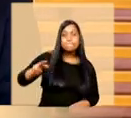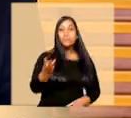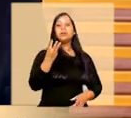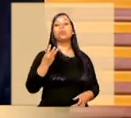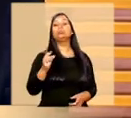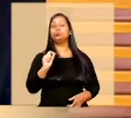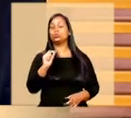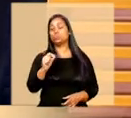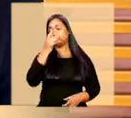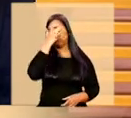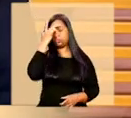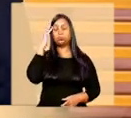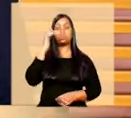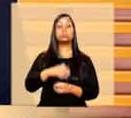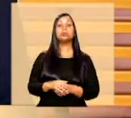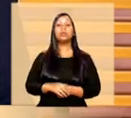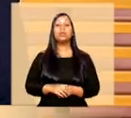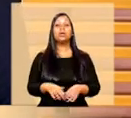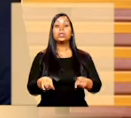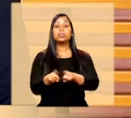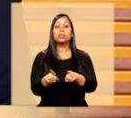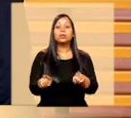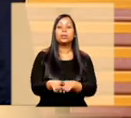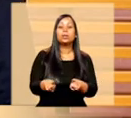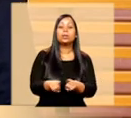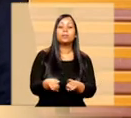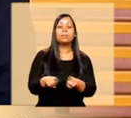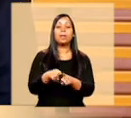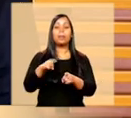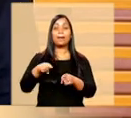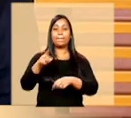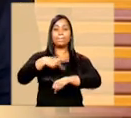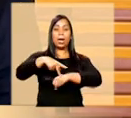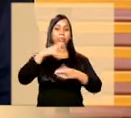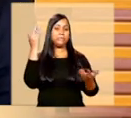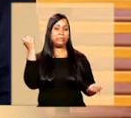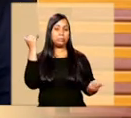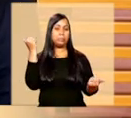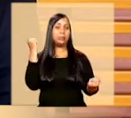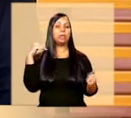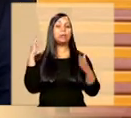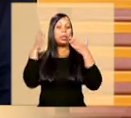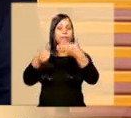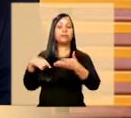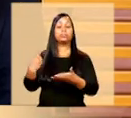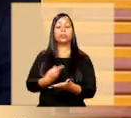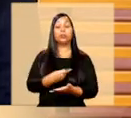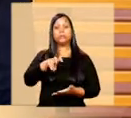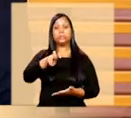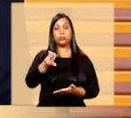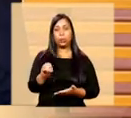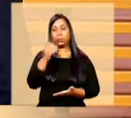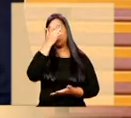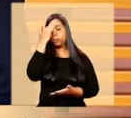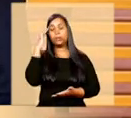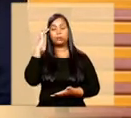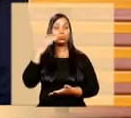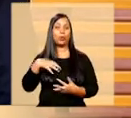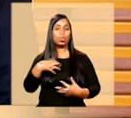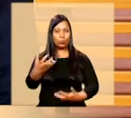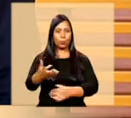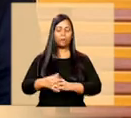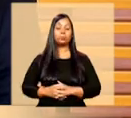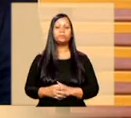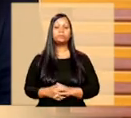população. E muito próximo da Espanha, que é o país referência mundial para nós. A Espanha tem 50 doadores por milhão